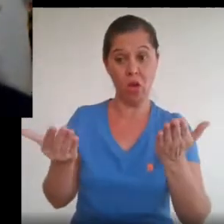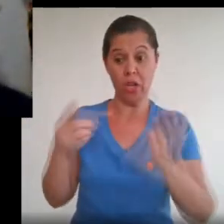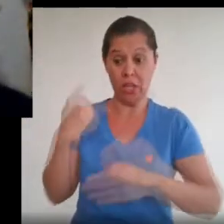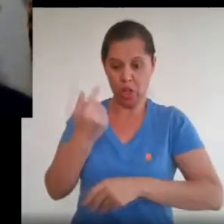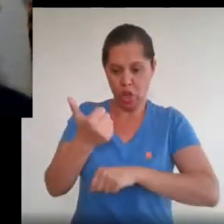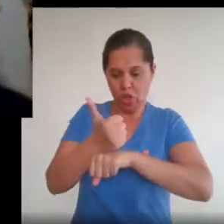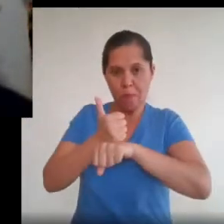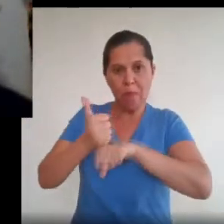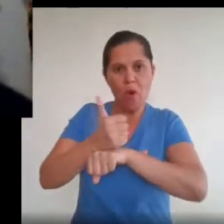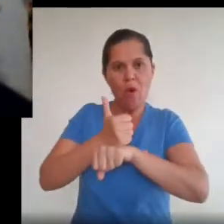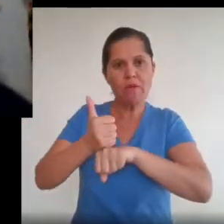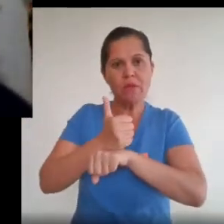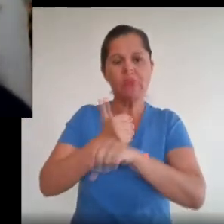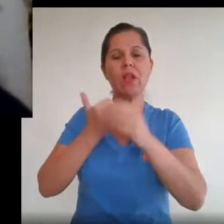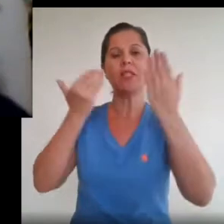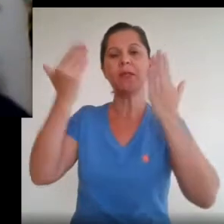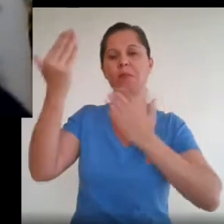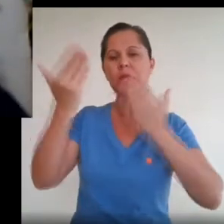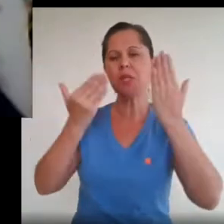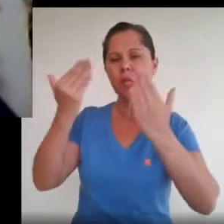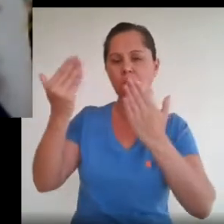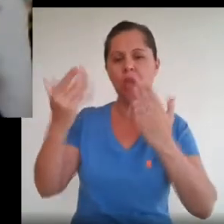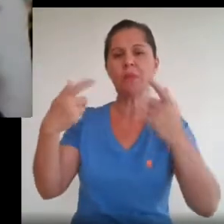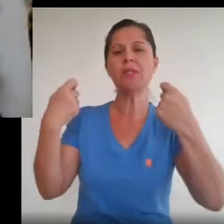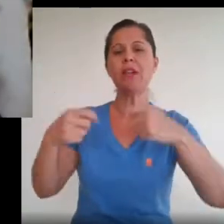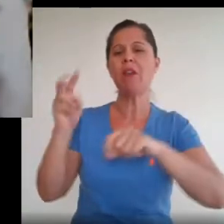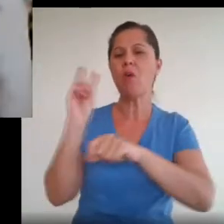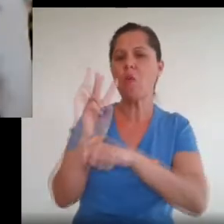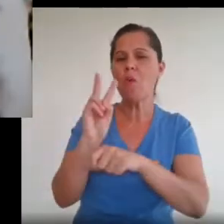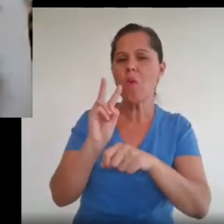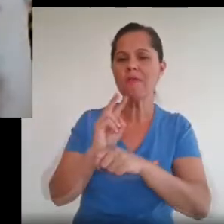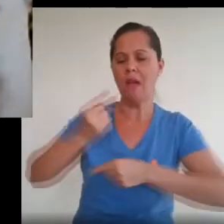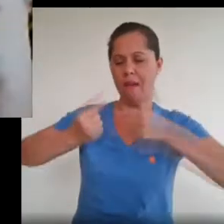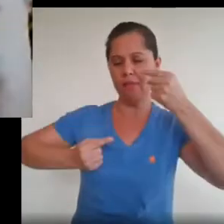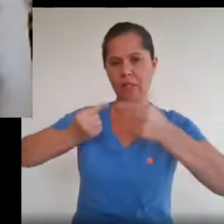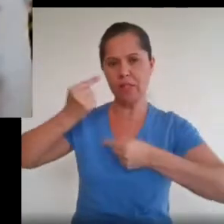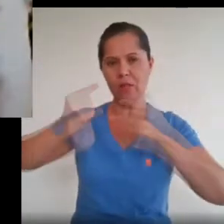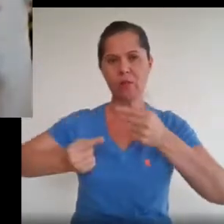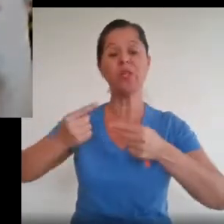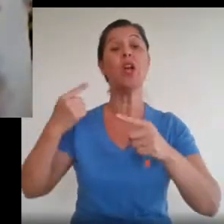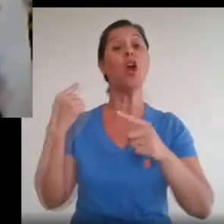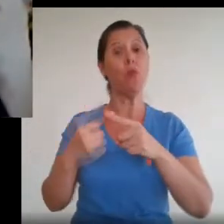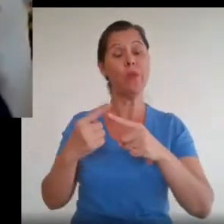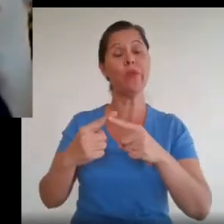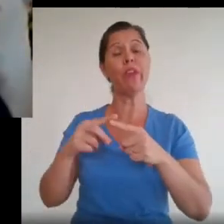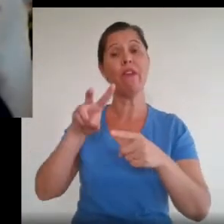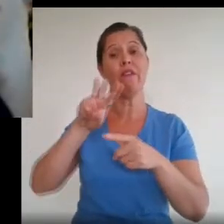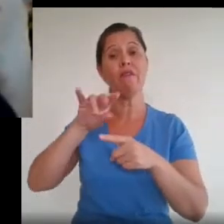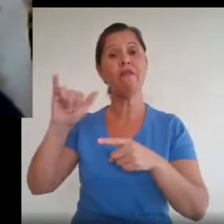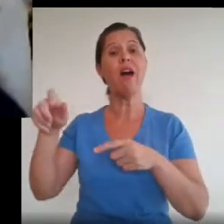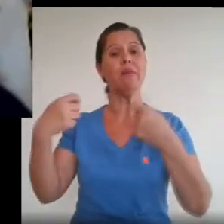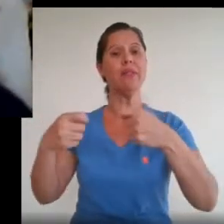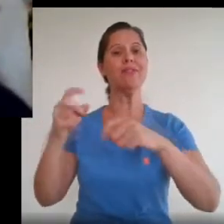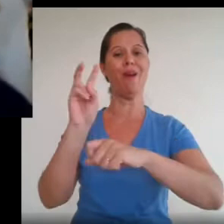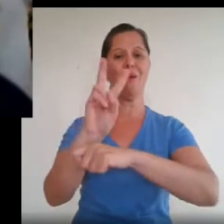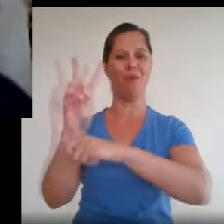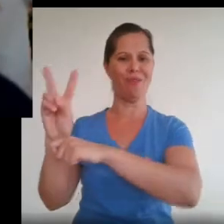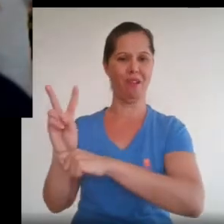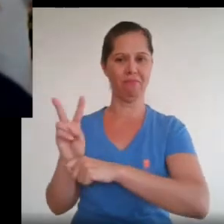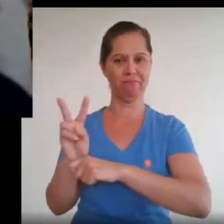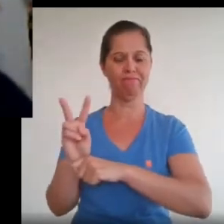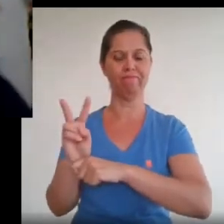estar cuidando ou, pelo menos, discutindo e estudando bastante para enfrentar? A